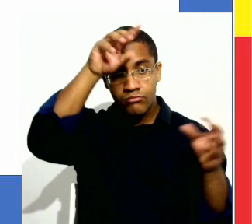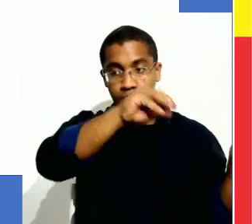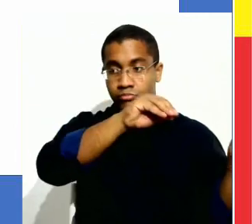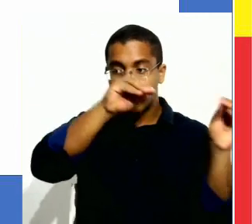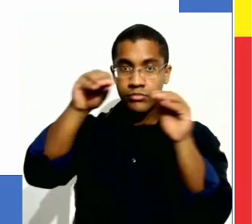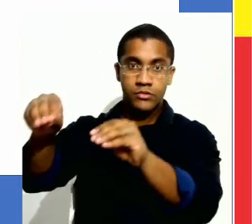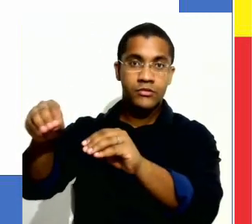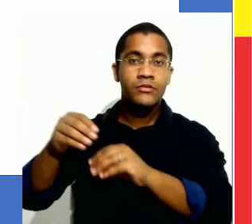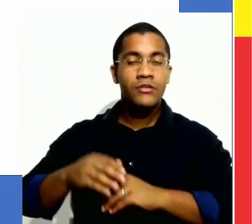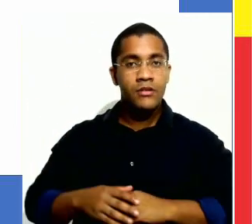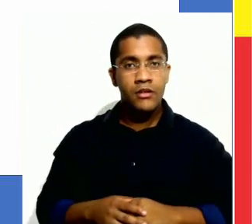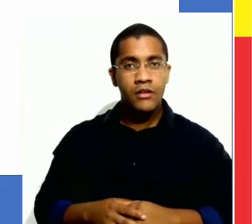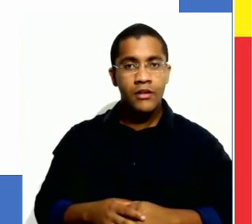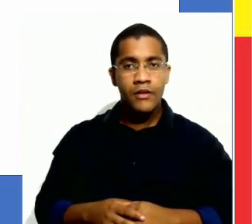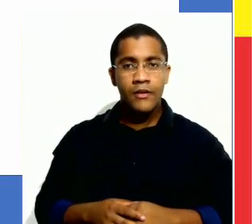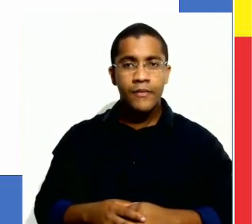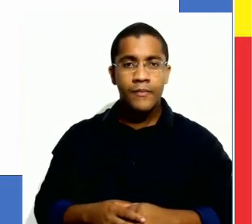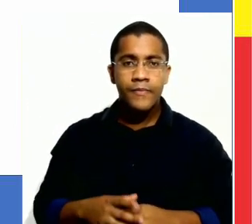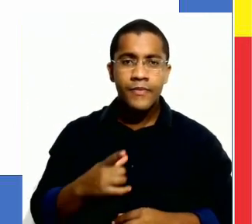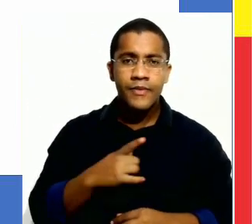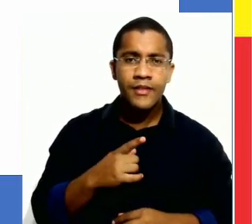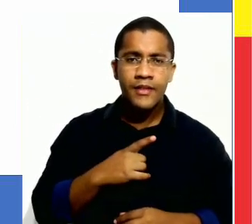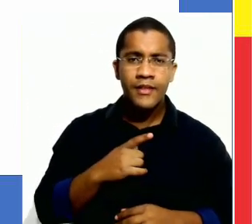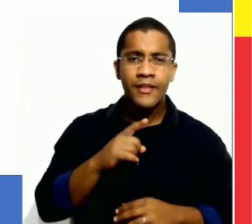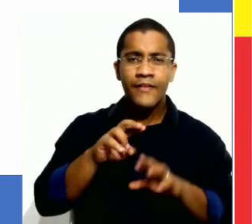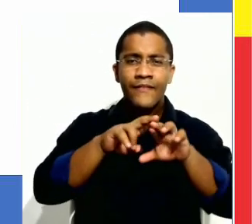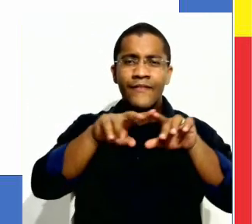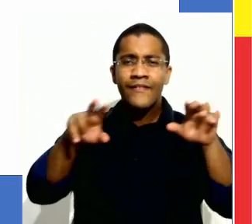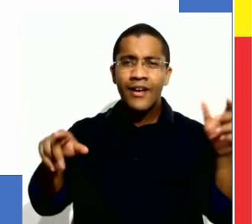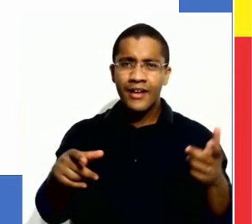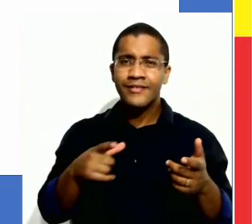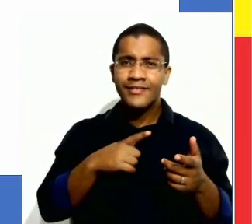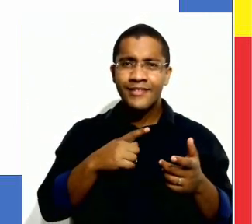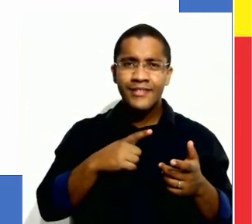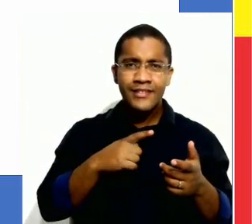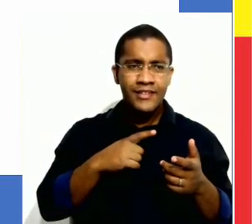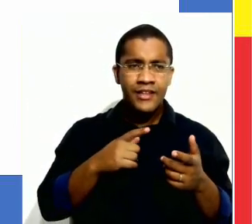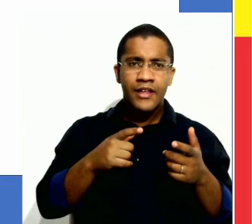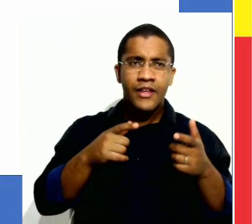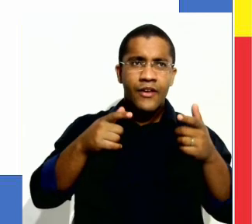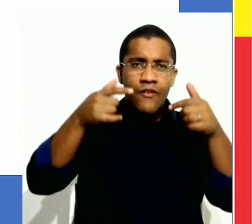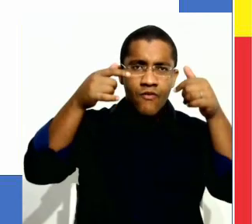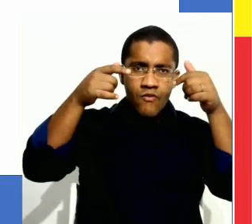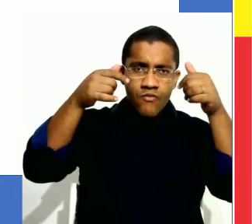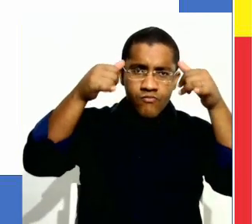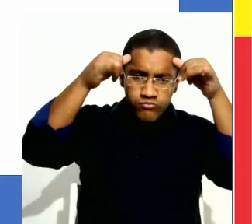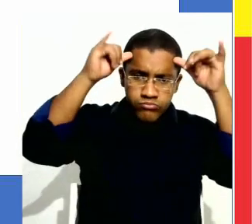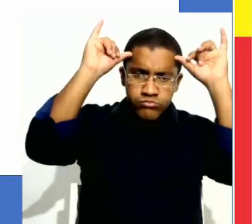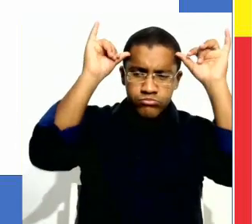Ébano, marfim, incenso, gado,